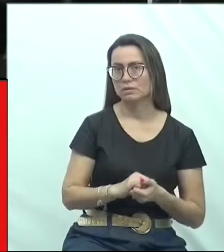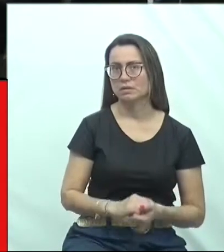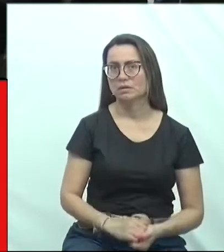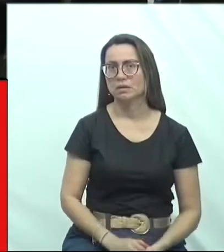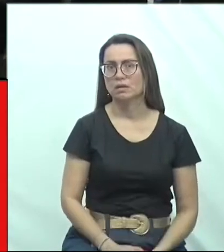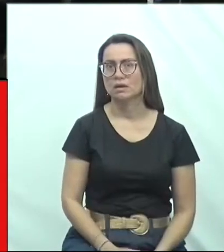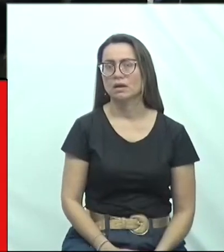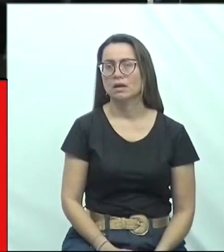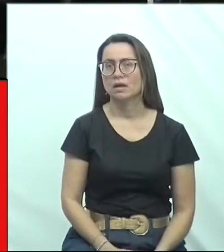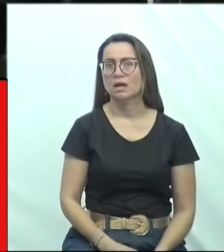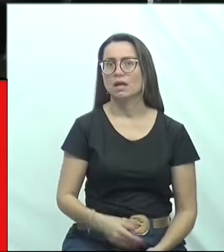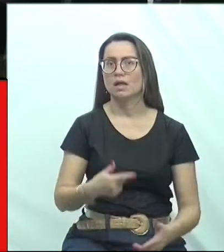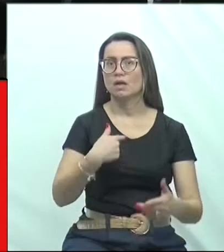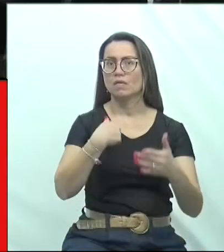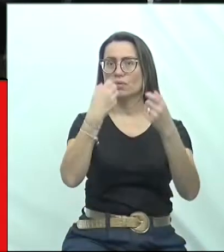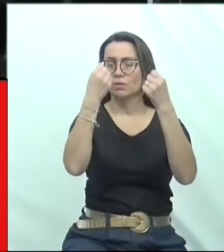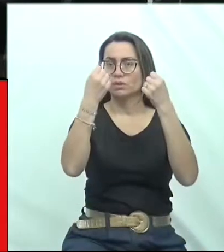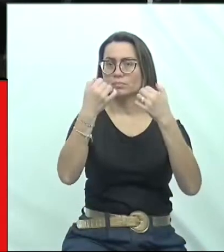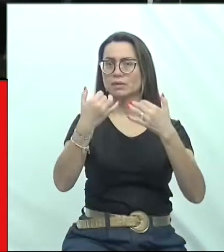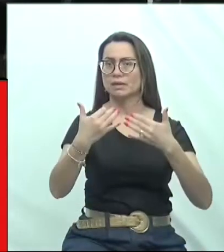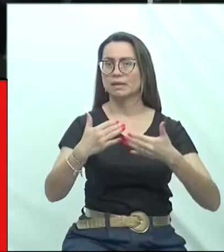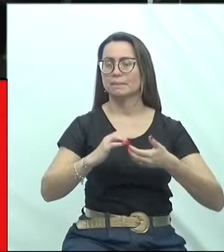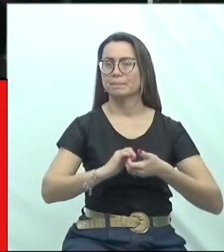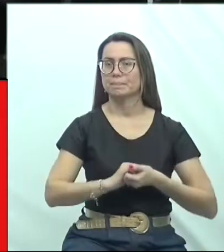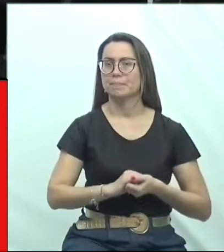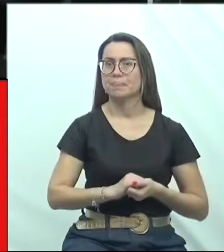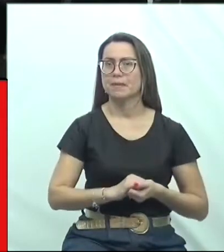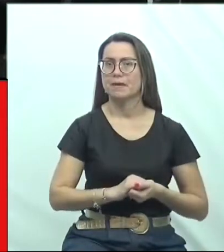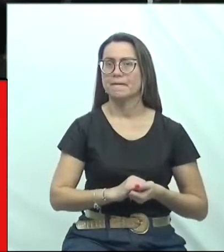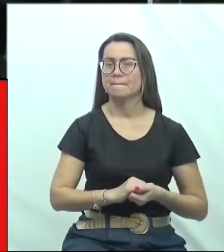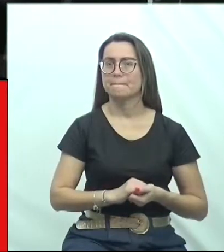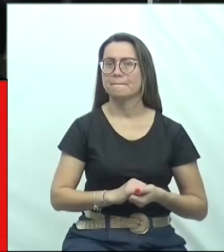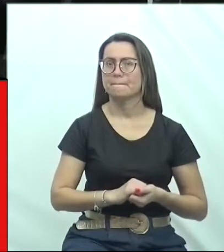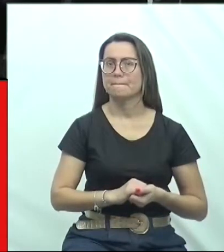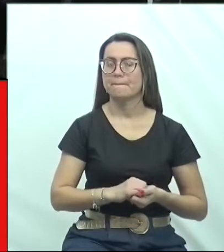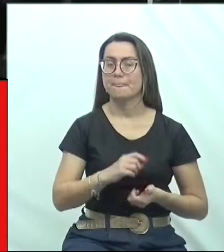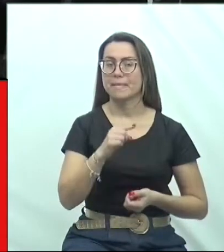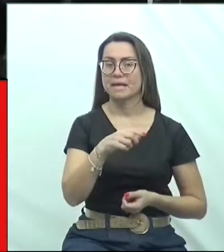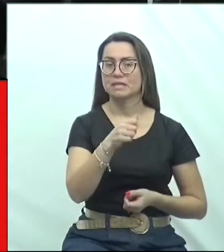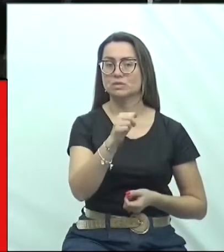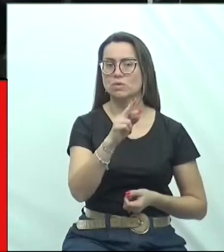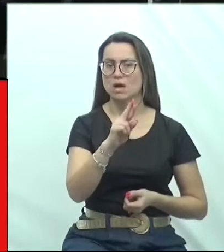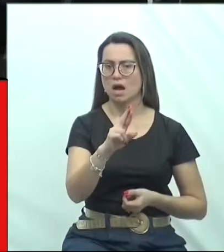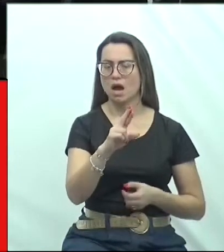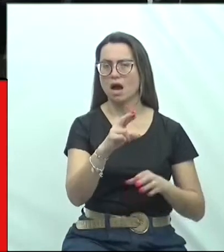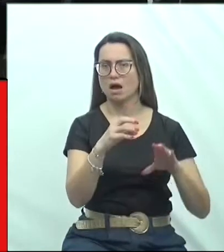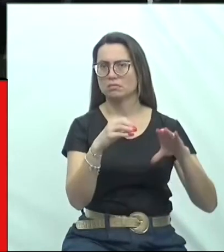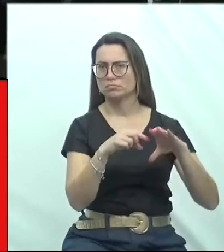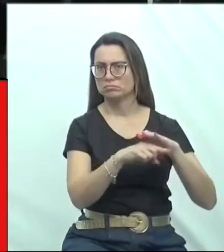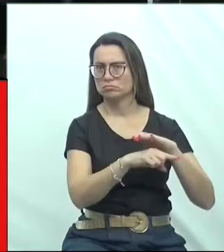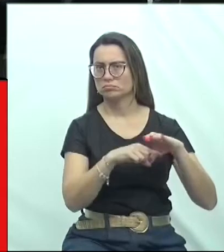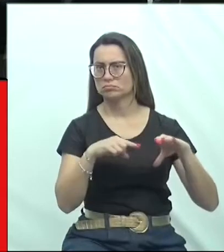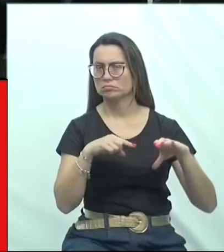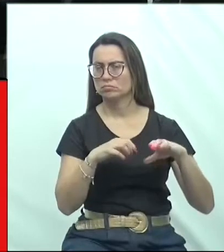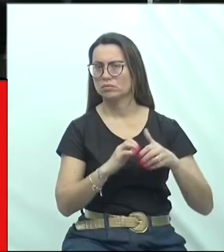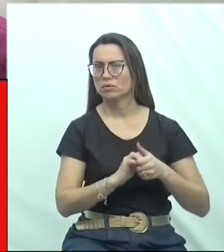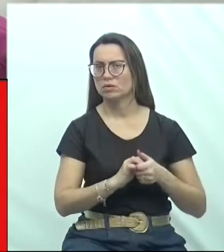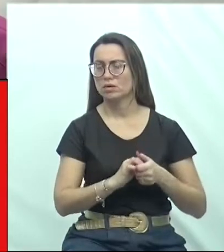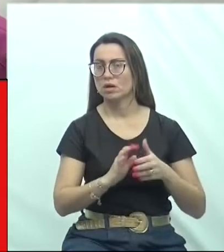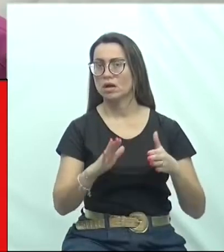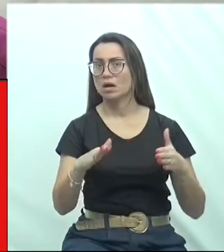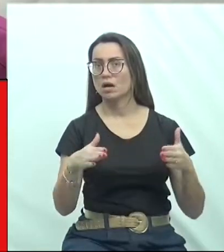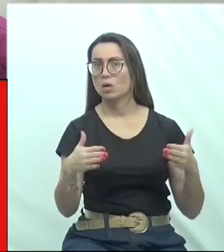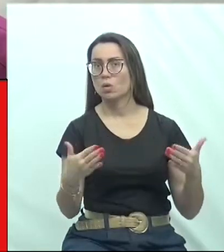explicar um negócio assim para o senhor? Quando você fala assim, isso é ar na rede, primeiramente, qual a